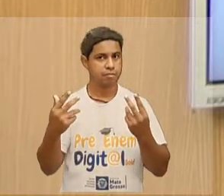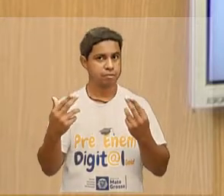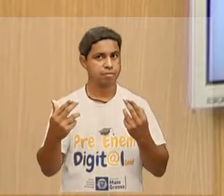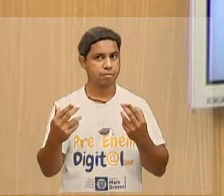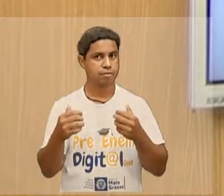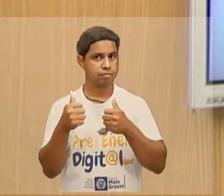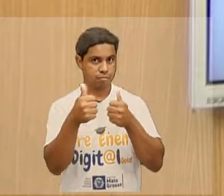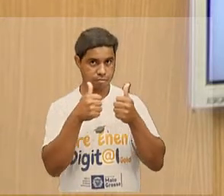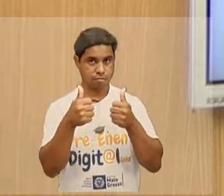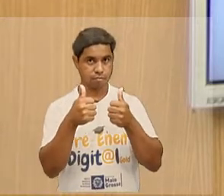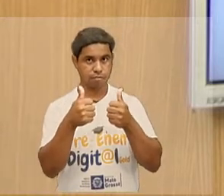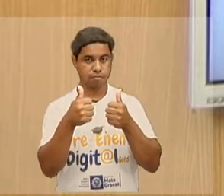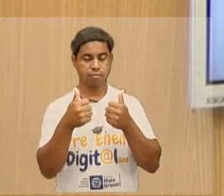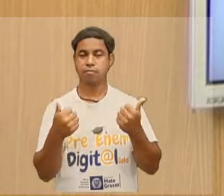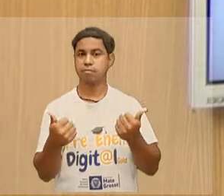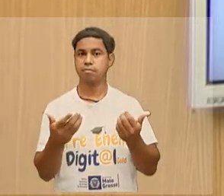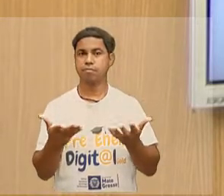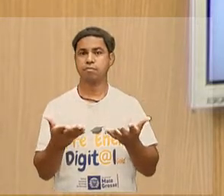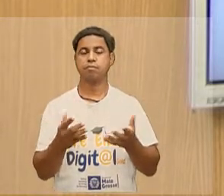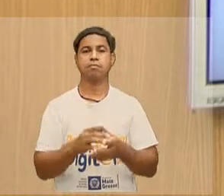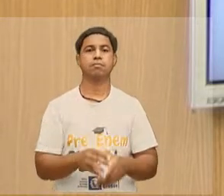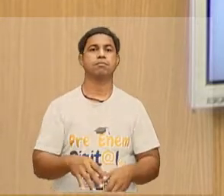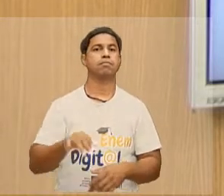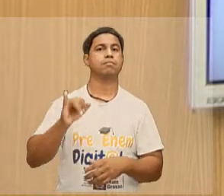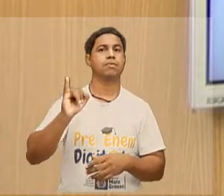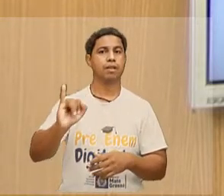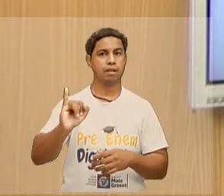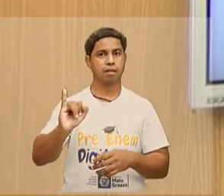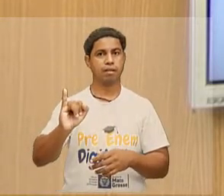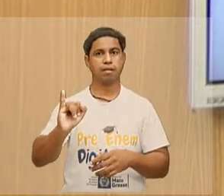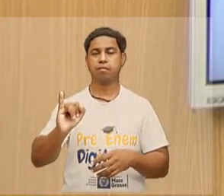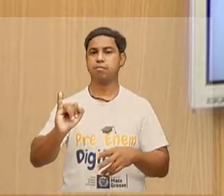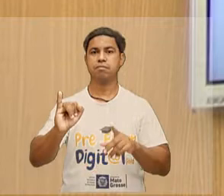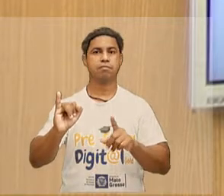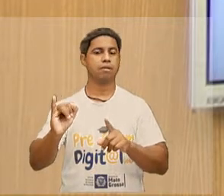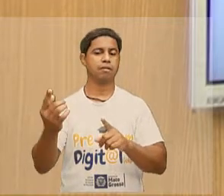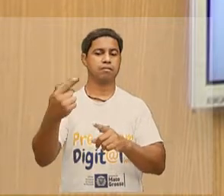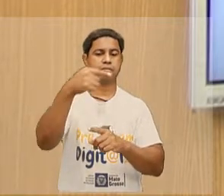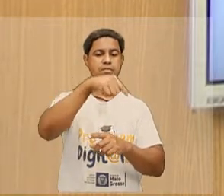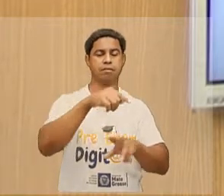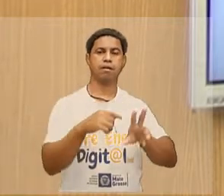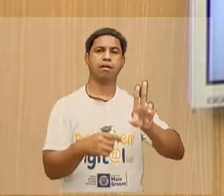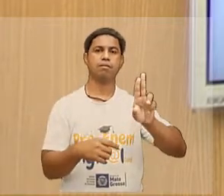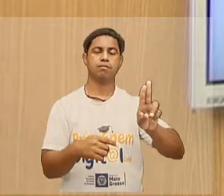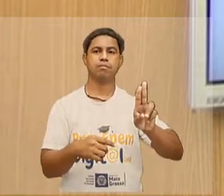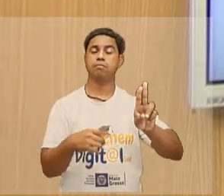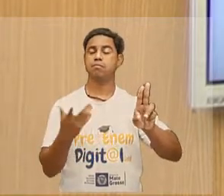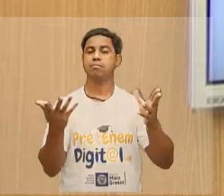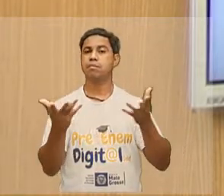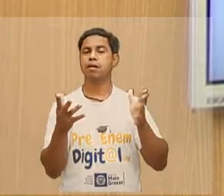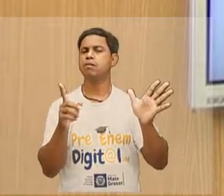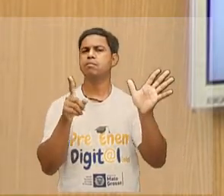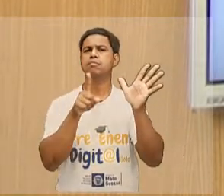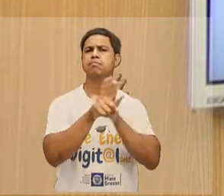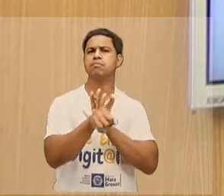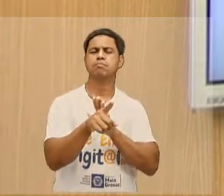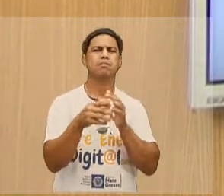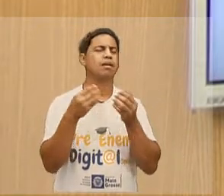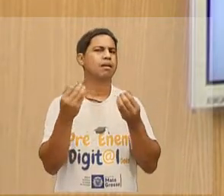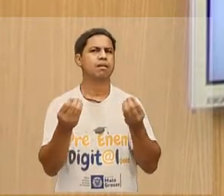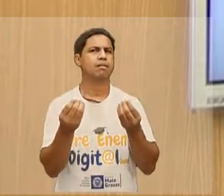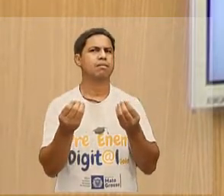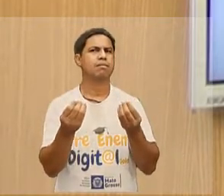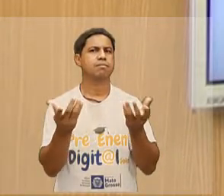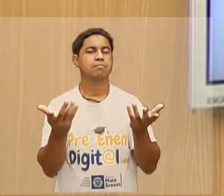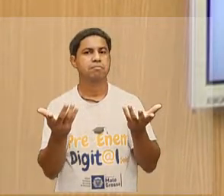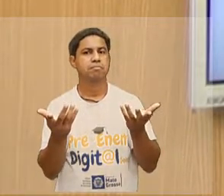Beleza. Belezinha. Então, I é diretamente proporcional a U. Agora eu lhe pergunto, e a resistência